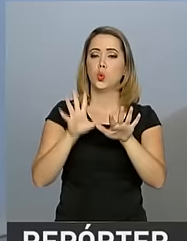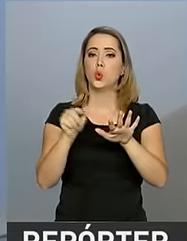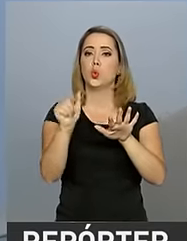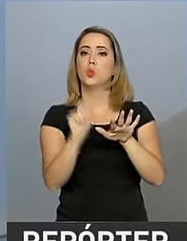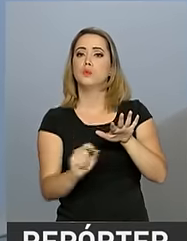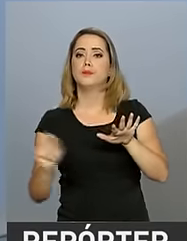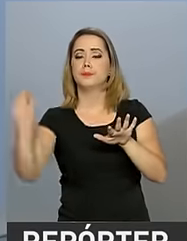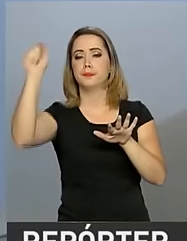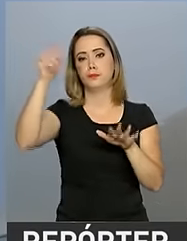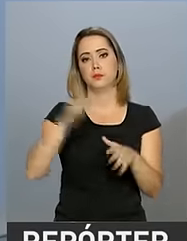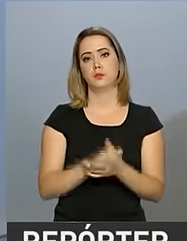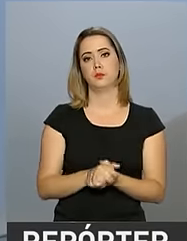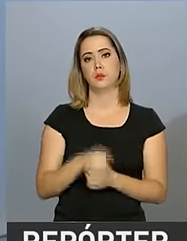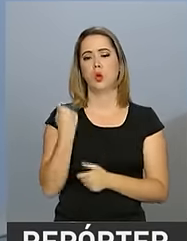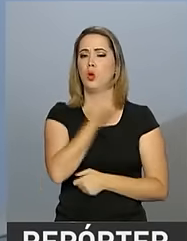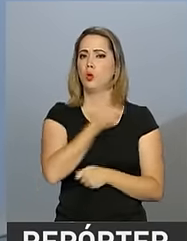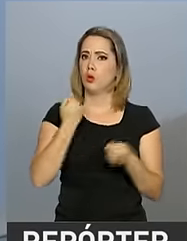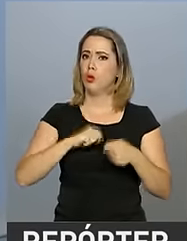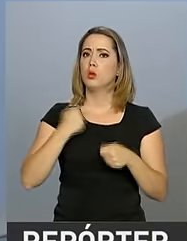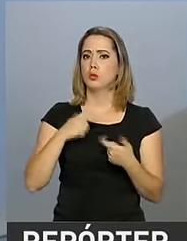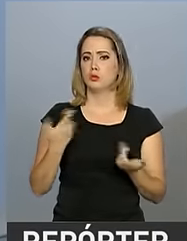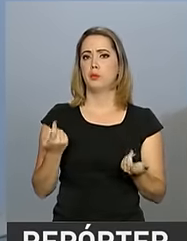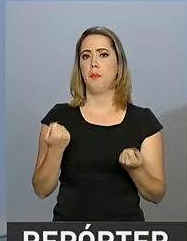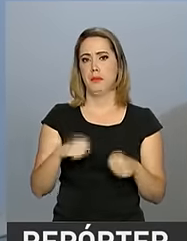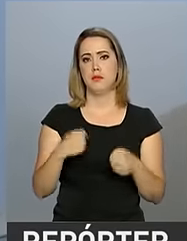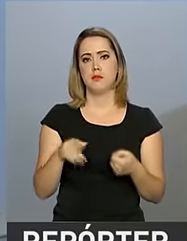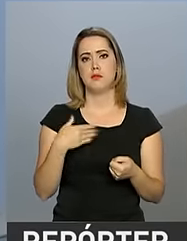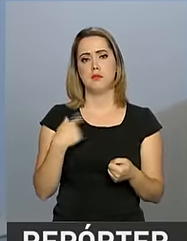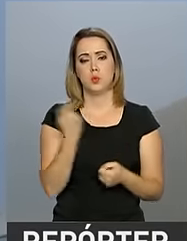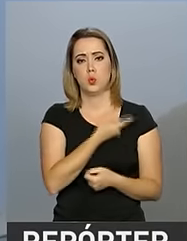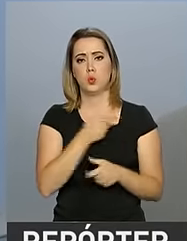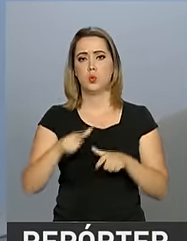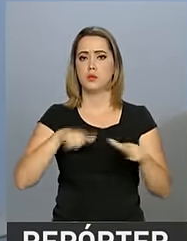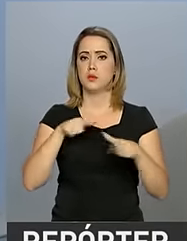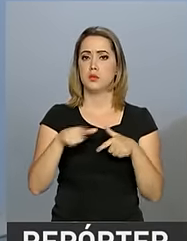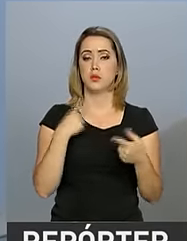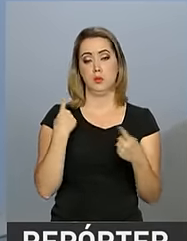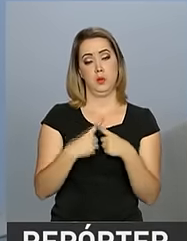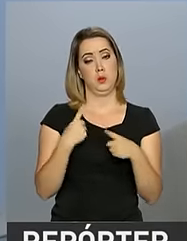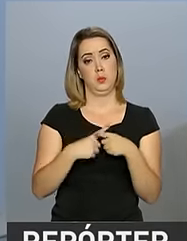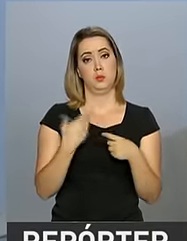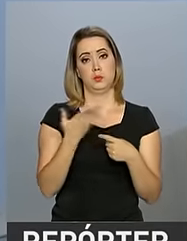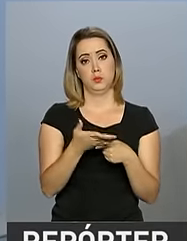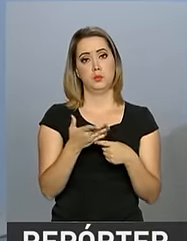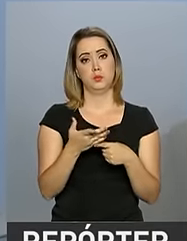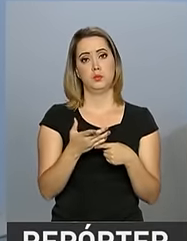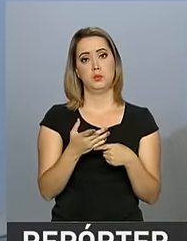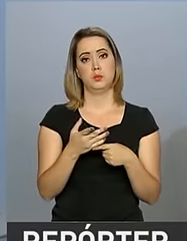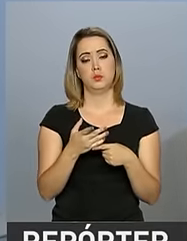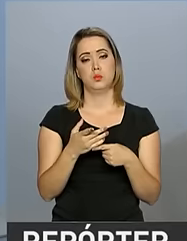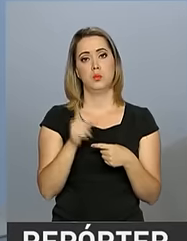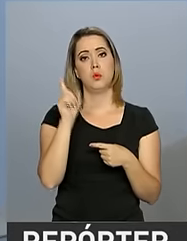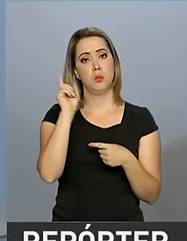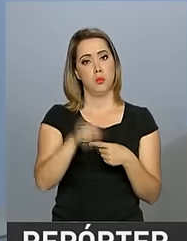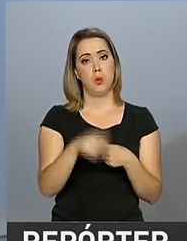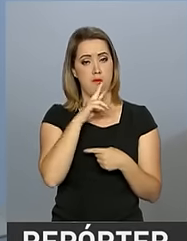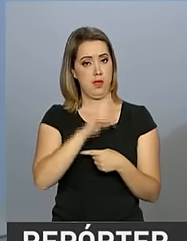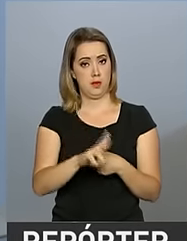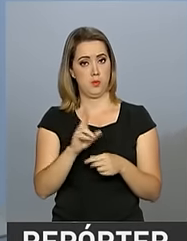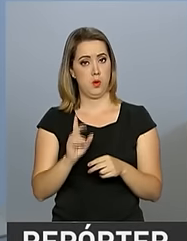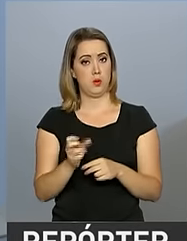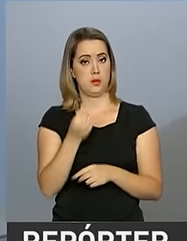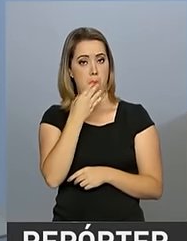Nós temos isso quase como obrigação do nosso trabalho, até porque interferindo de forma